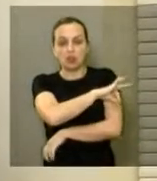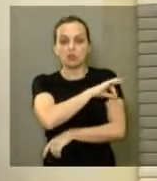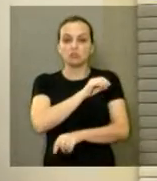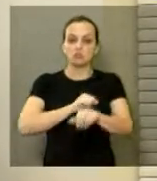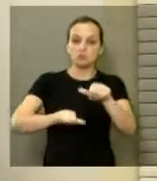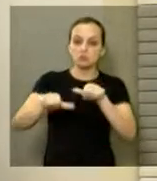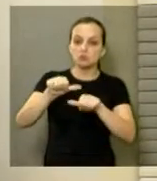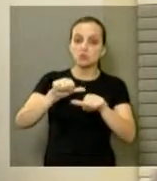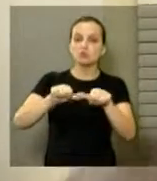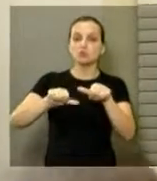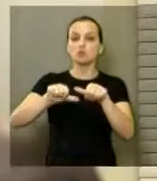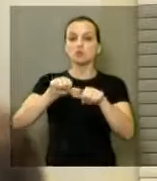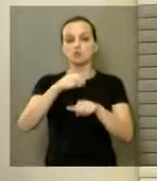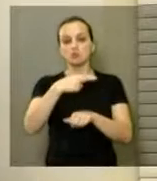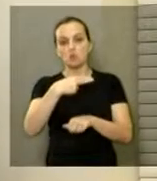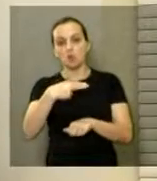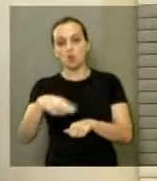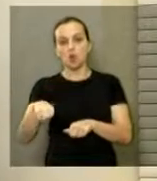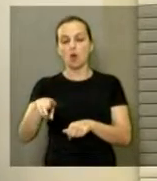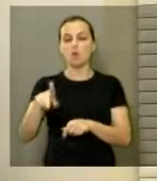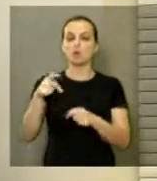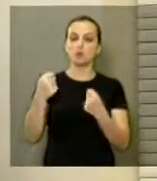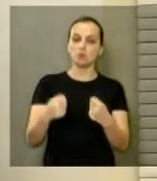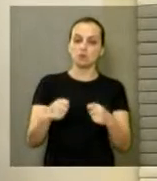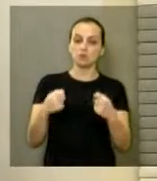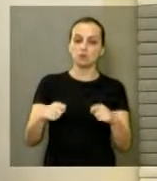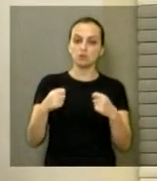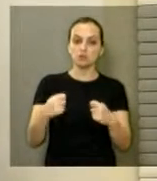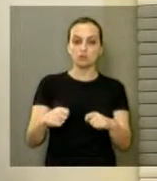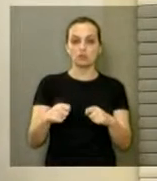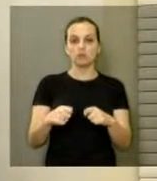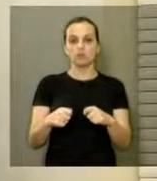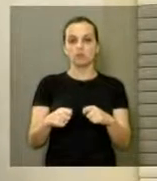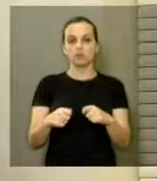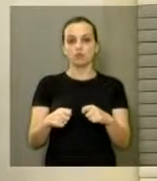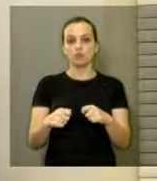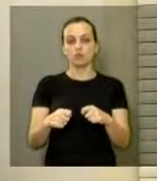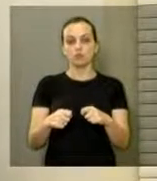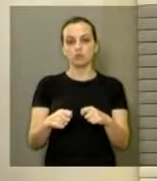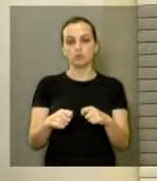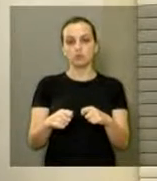uma nomenclatura exigida, inclusive, pelo